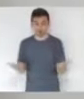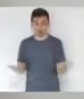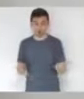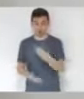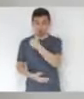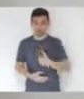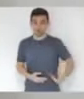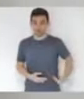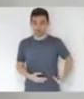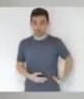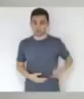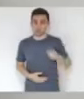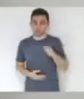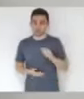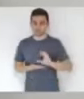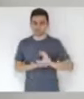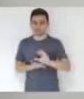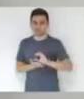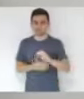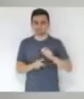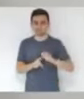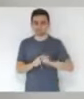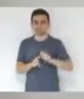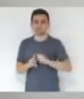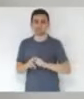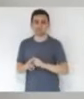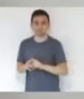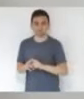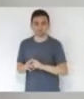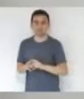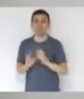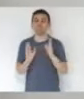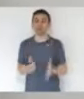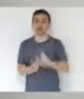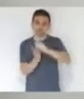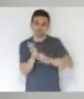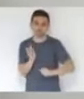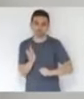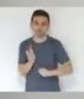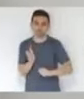fazer um repasse de custeio mensal que já está assinado,